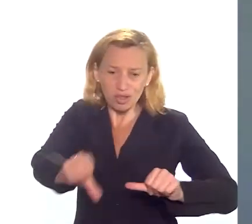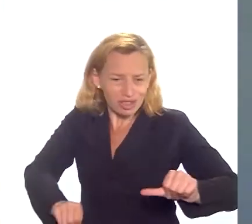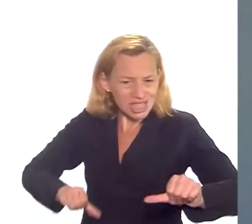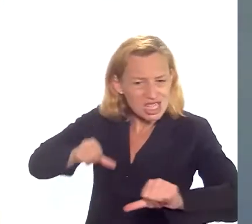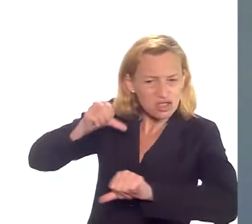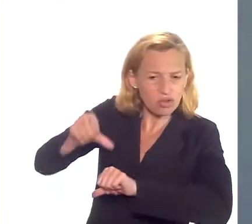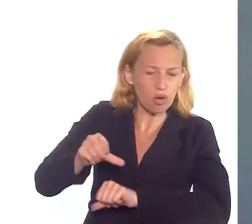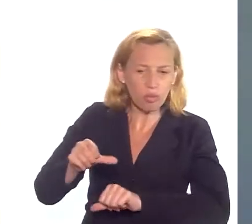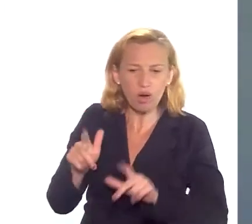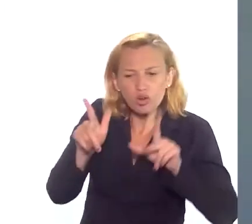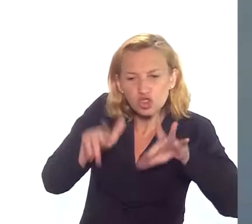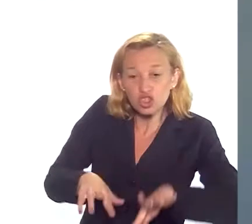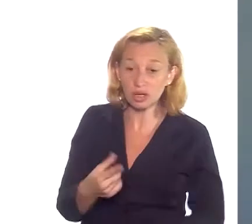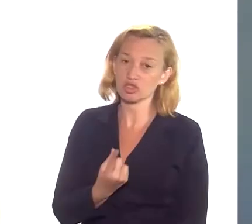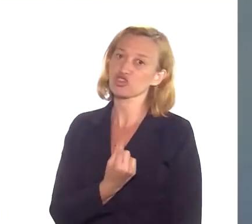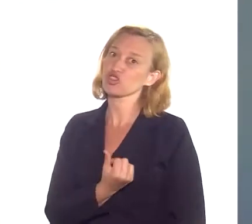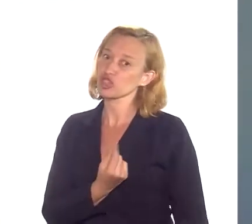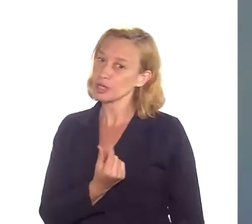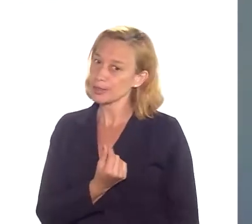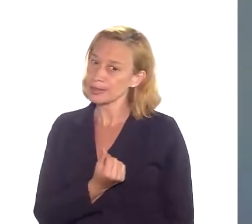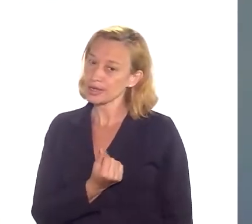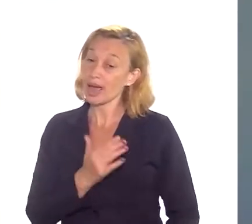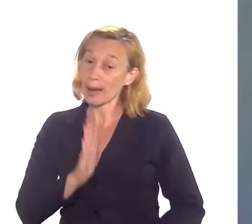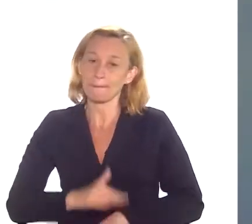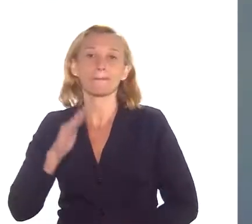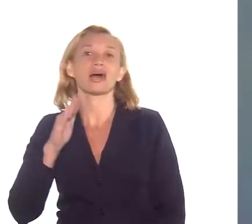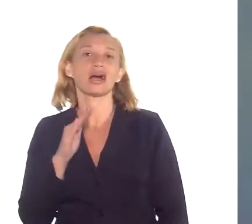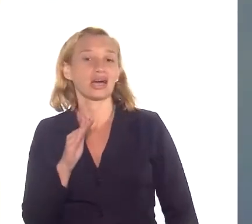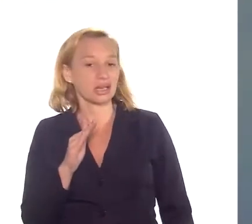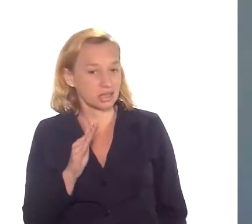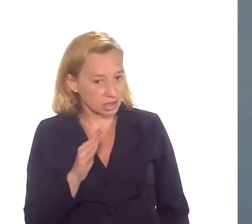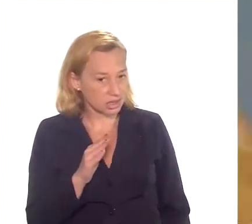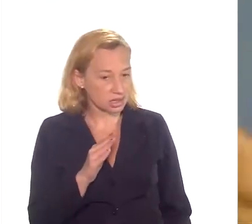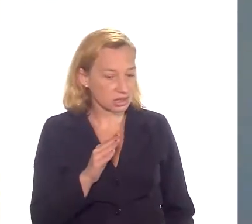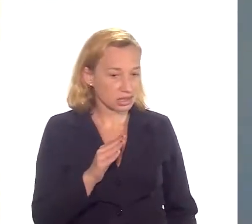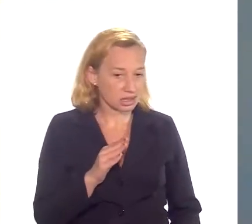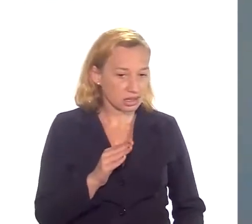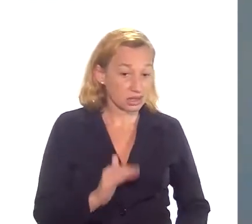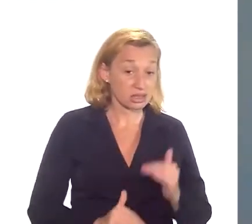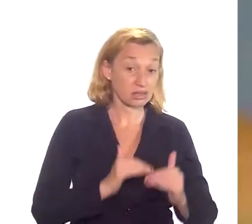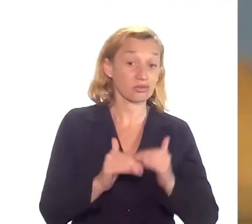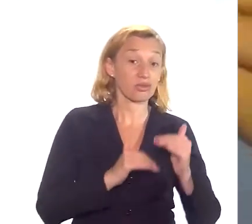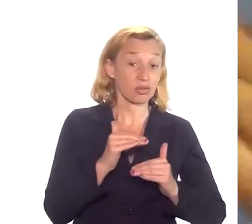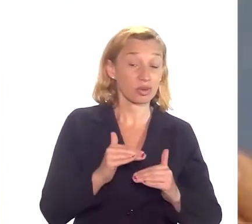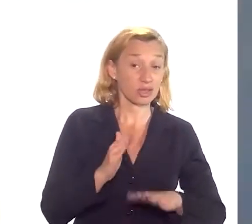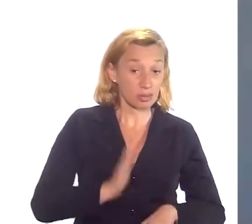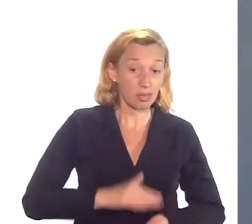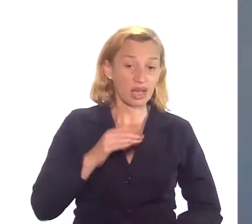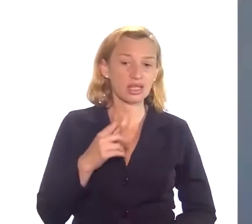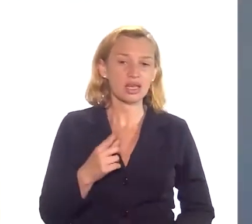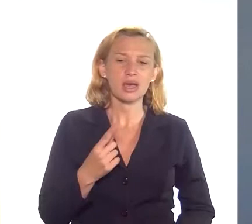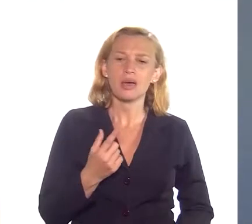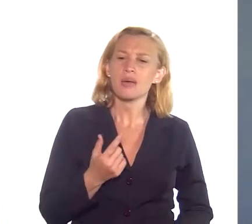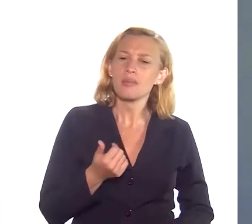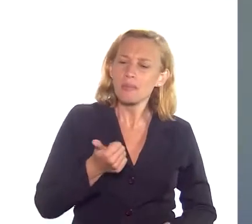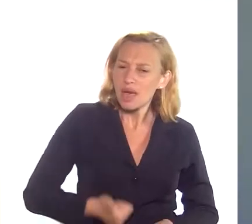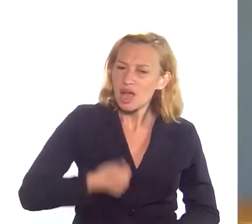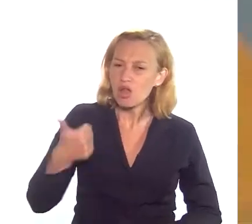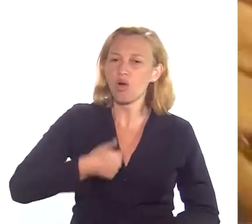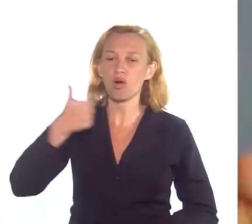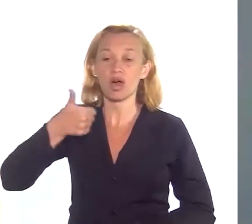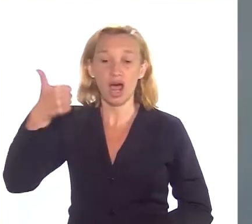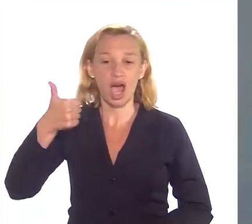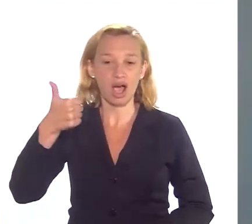trouxeram. Agora, transformar esse diferente em dinheiro a mais, em produtividade a mais,